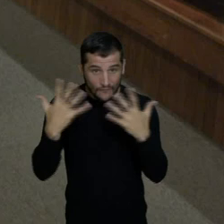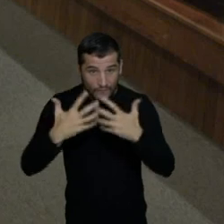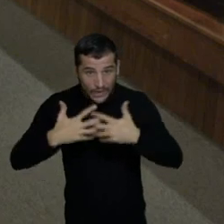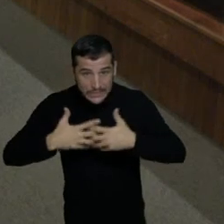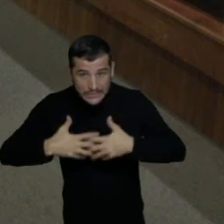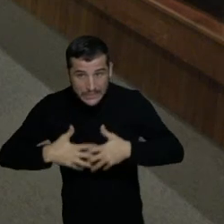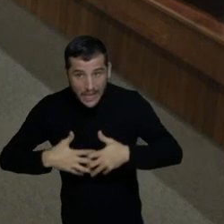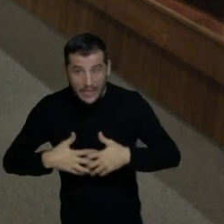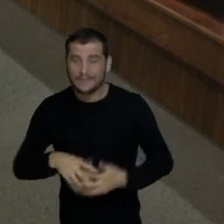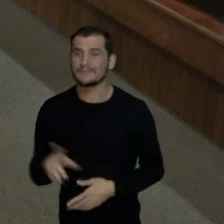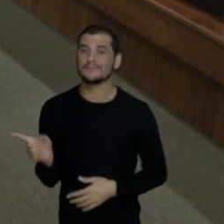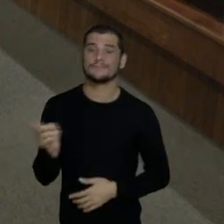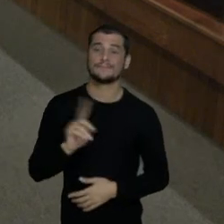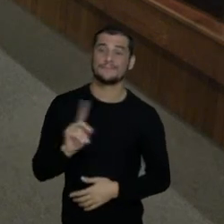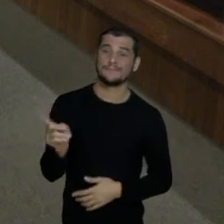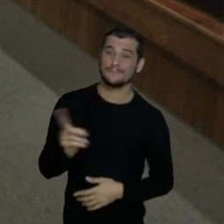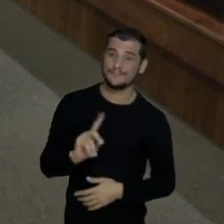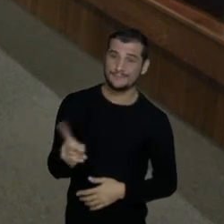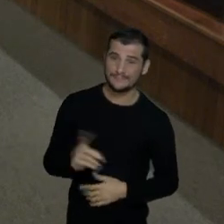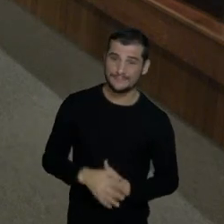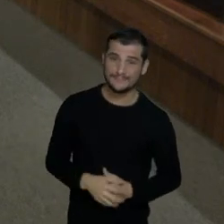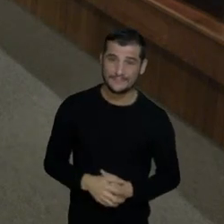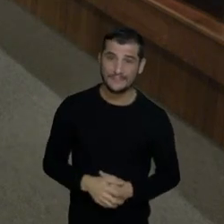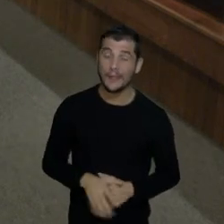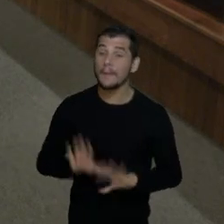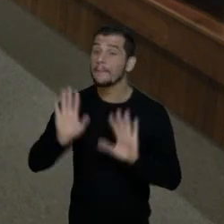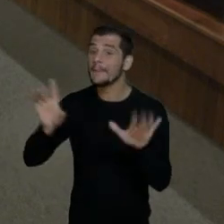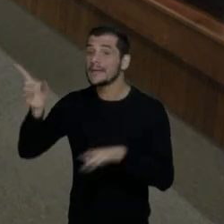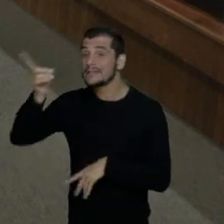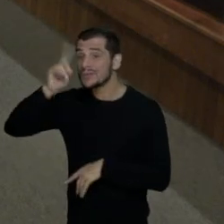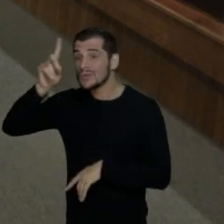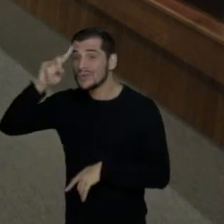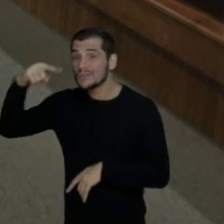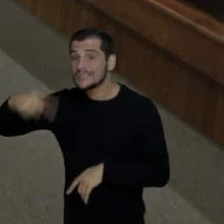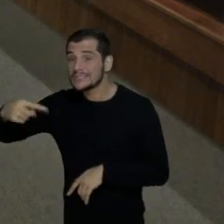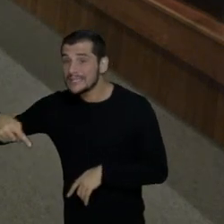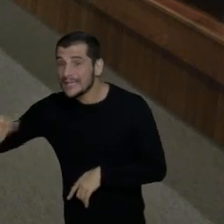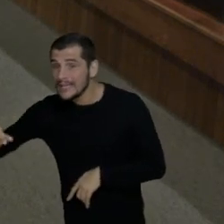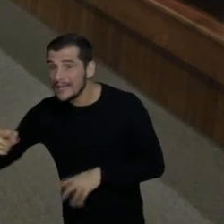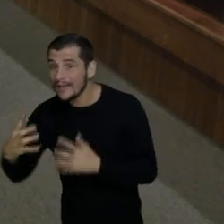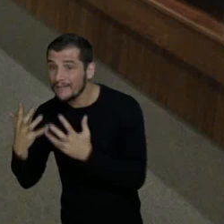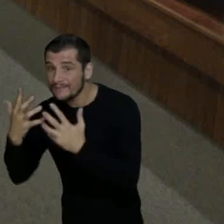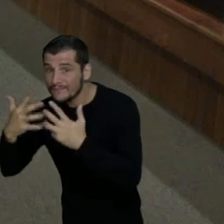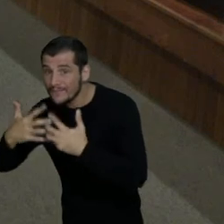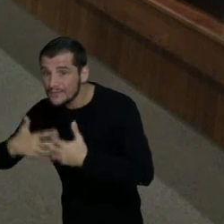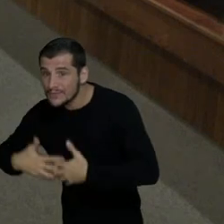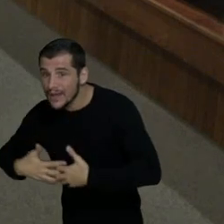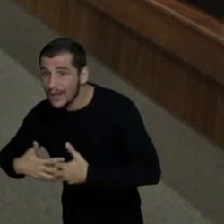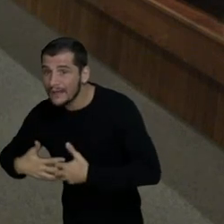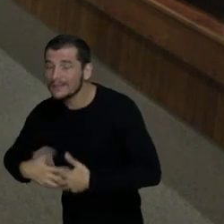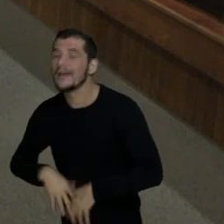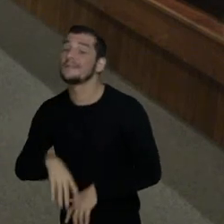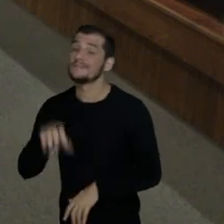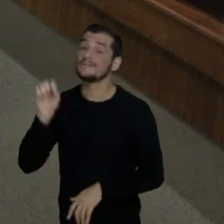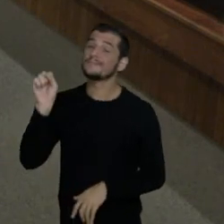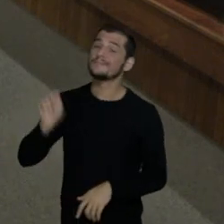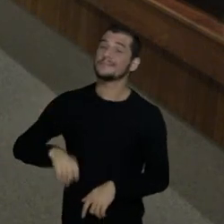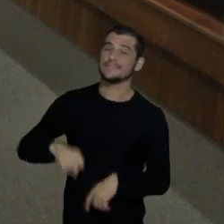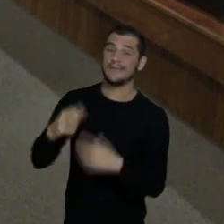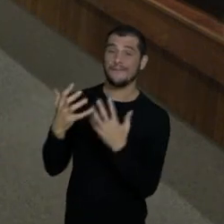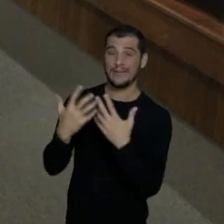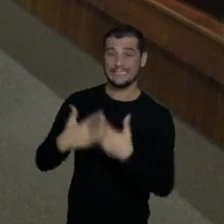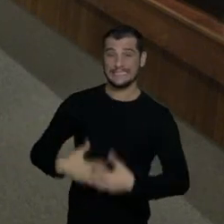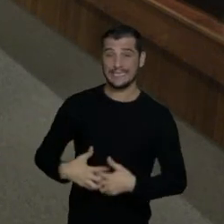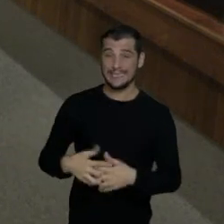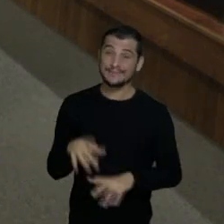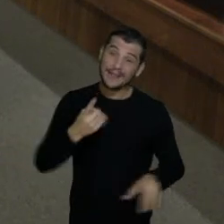não não né agora quem vai todo dia funciona funciona assim Todos nós